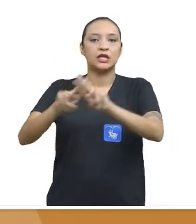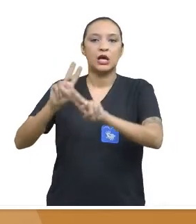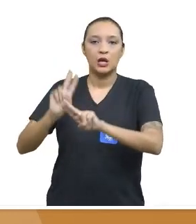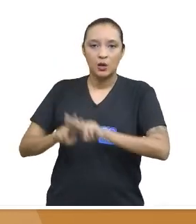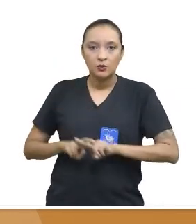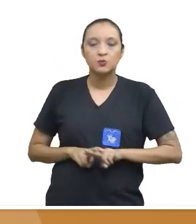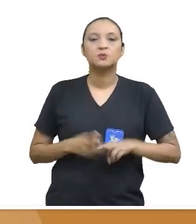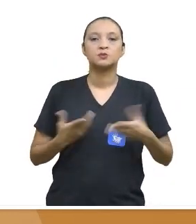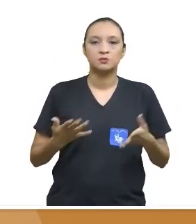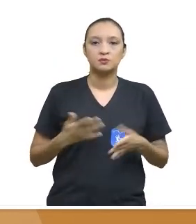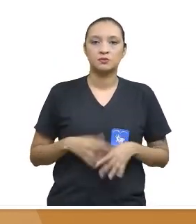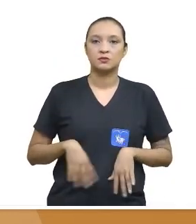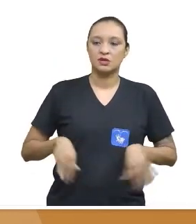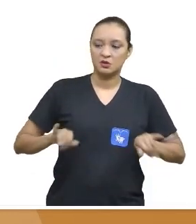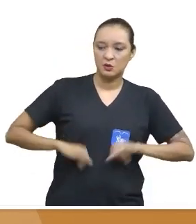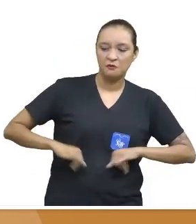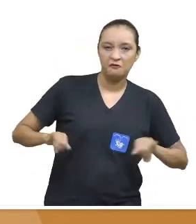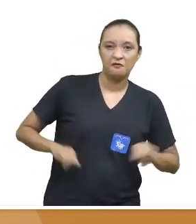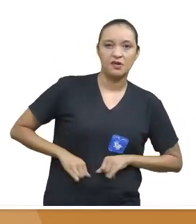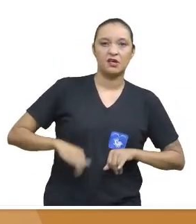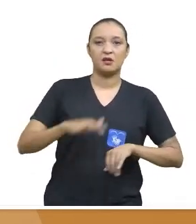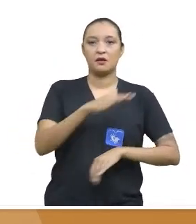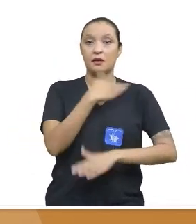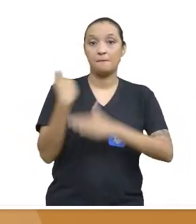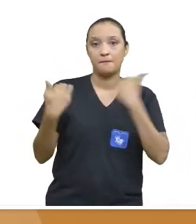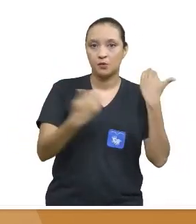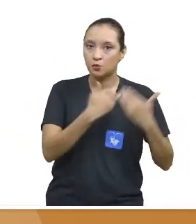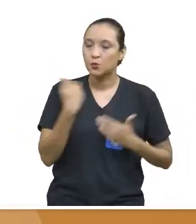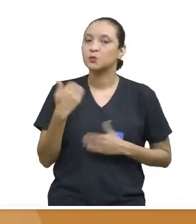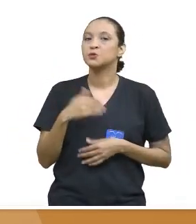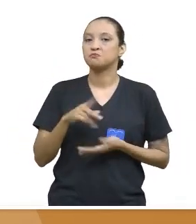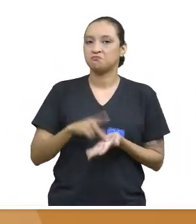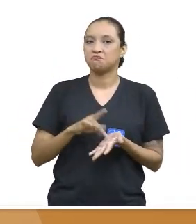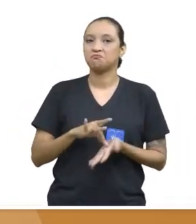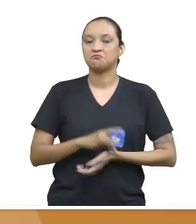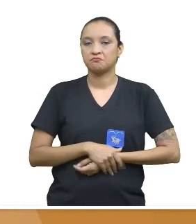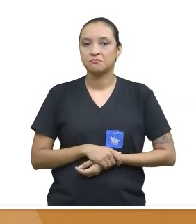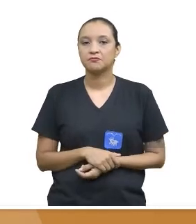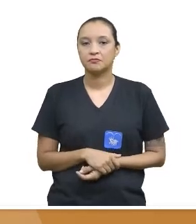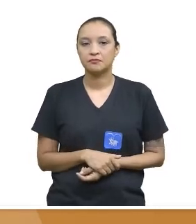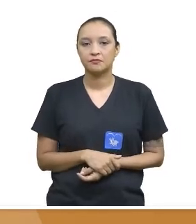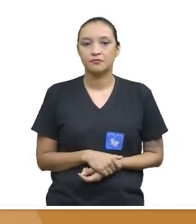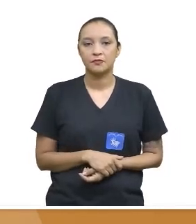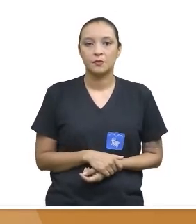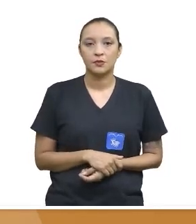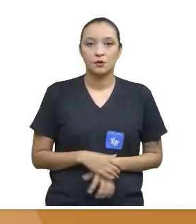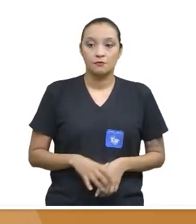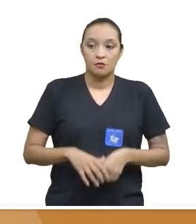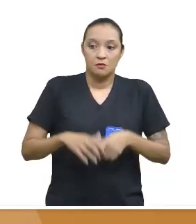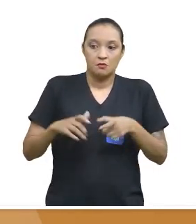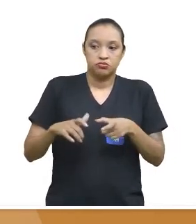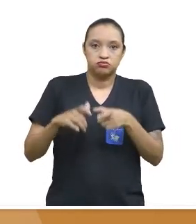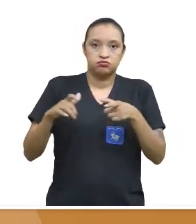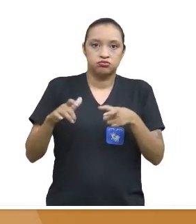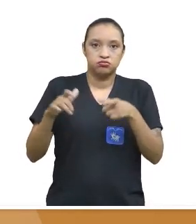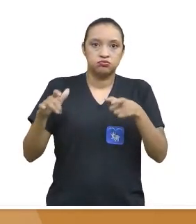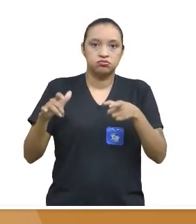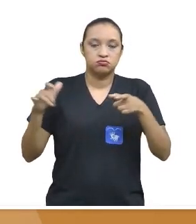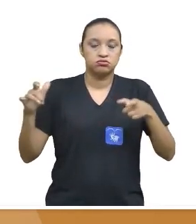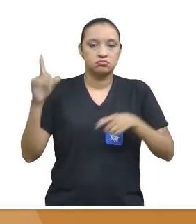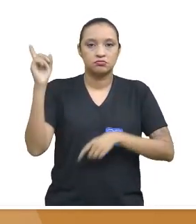torturas, desaparecidos e mortos. Então a coisa começa a criar um outro